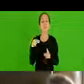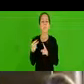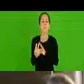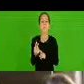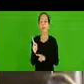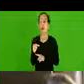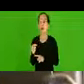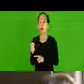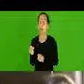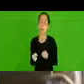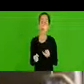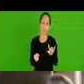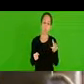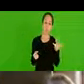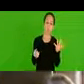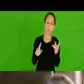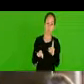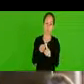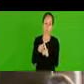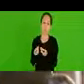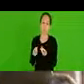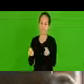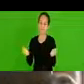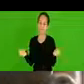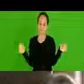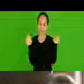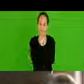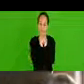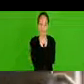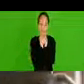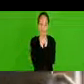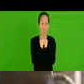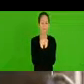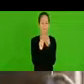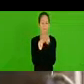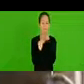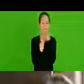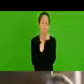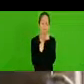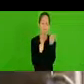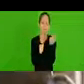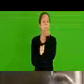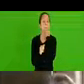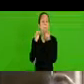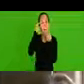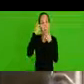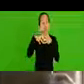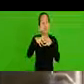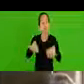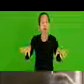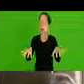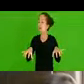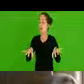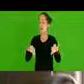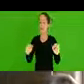quantiqualitativa, que é muito interessante, exatamente, para enfrentar essa fragmentação, muitas vezes,